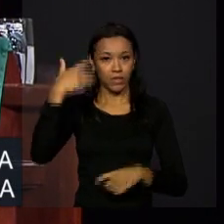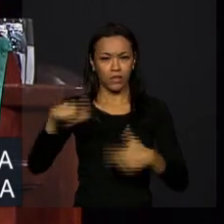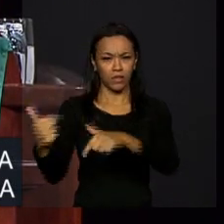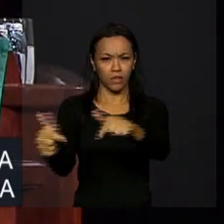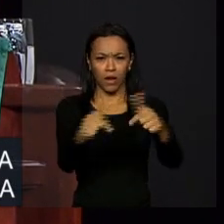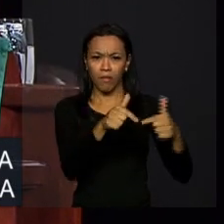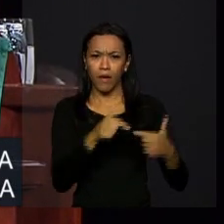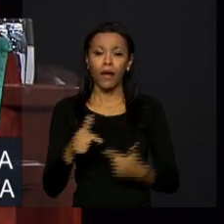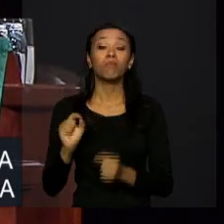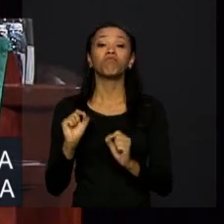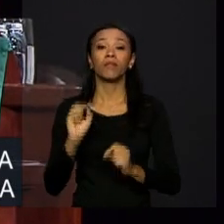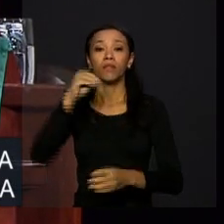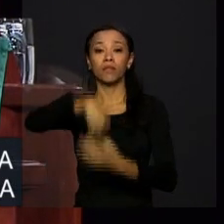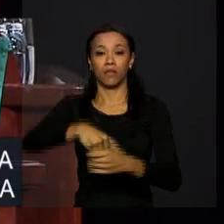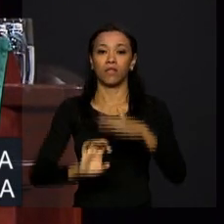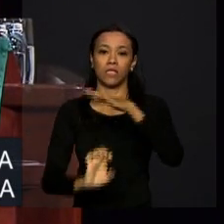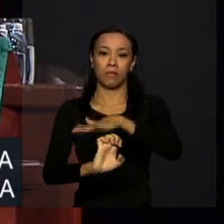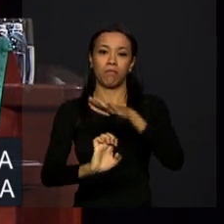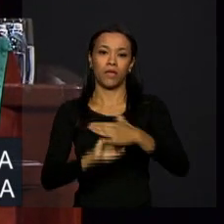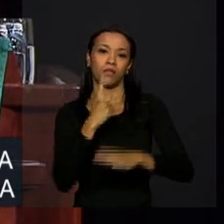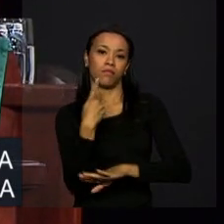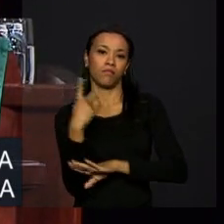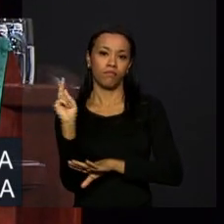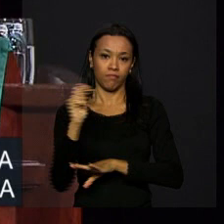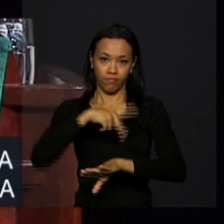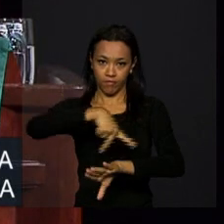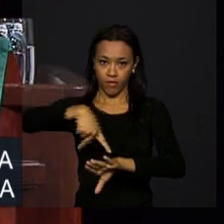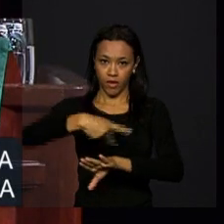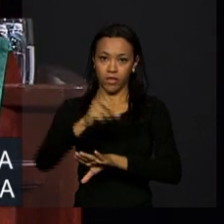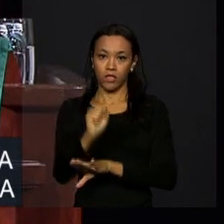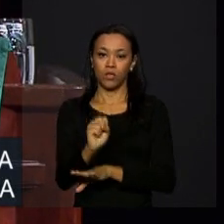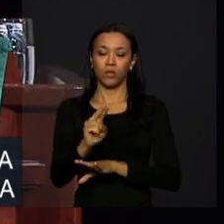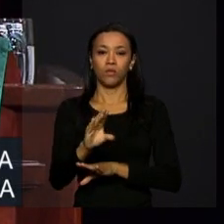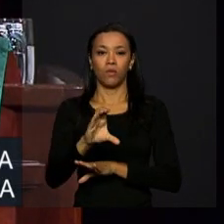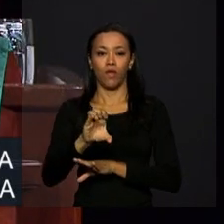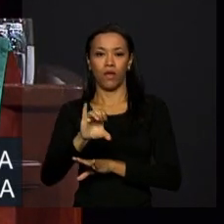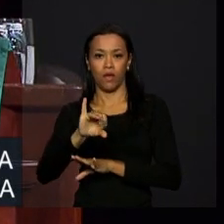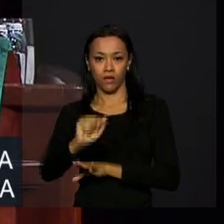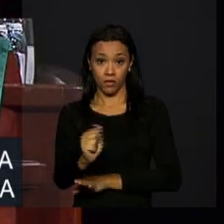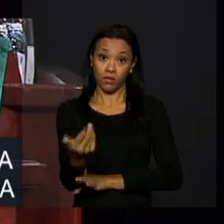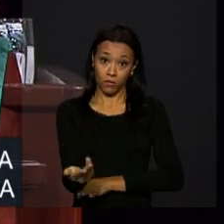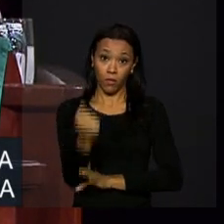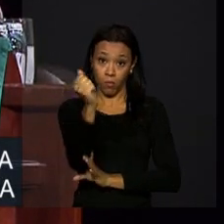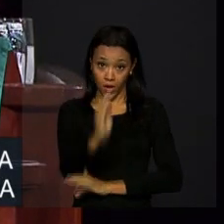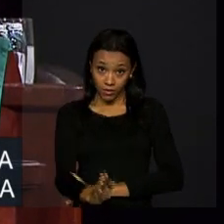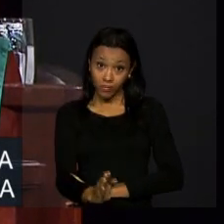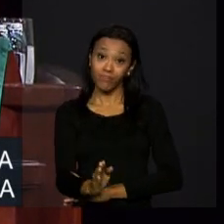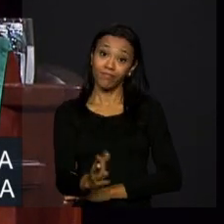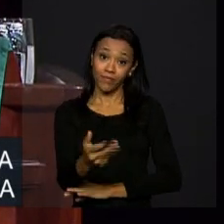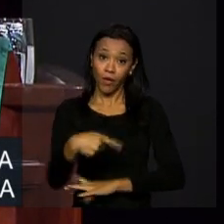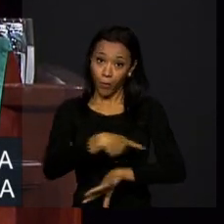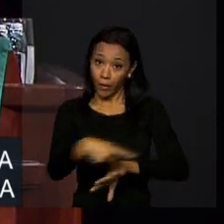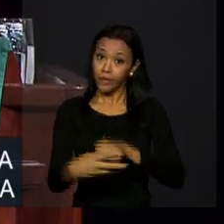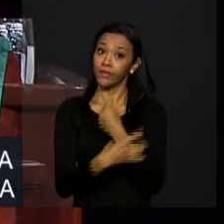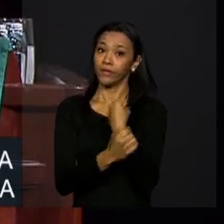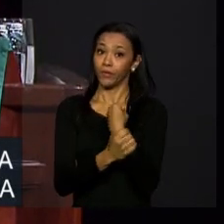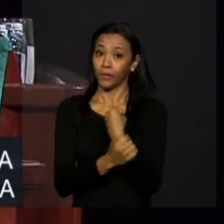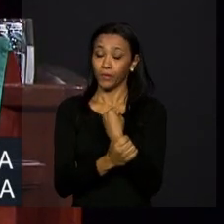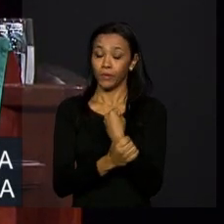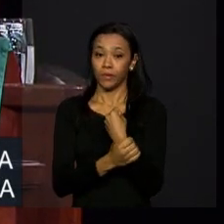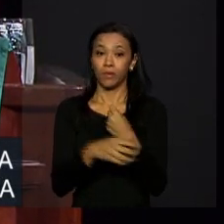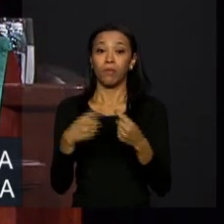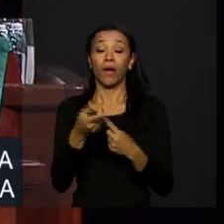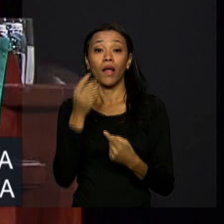empresas suecas o Brasil continua a ser uma opção segura e atraente para